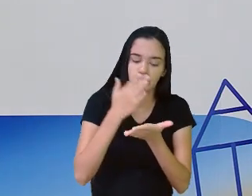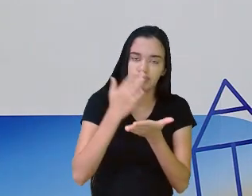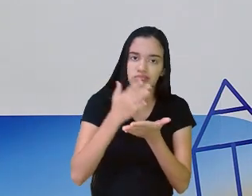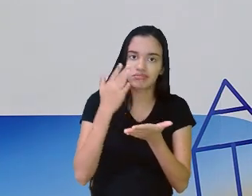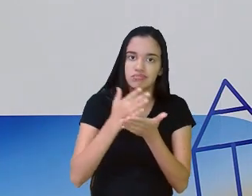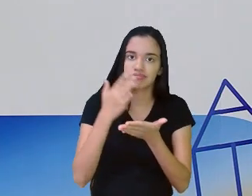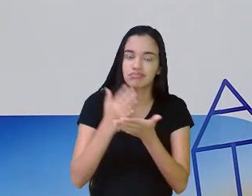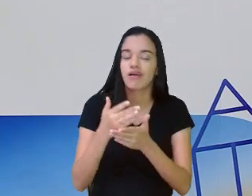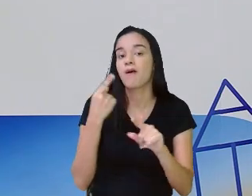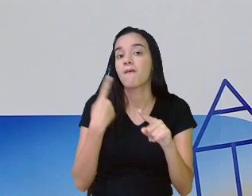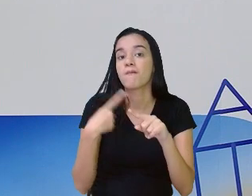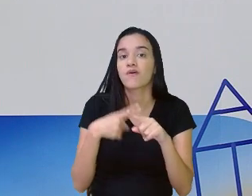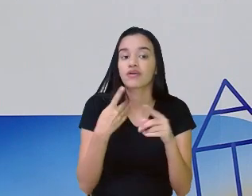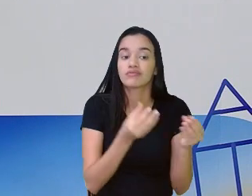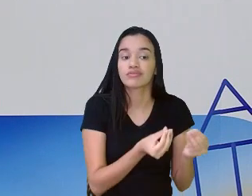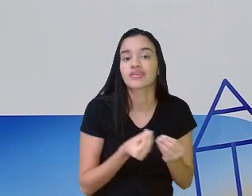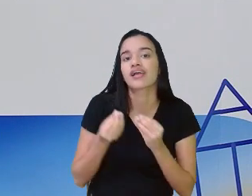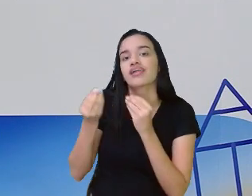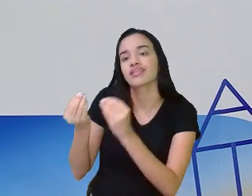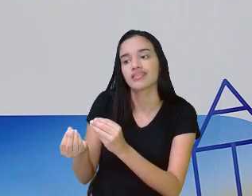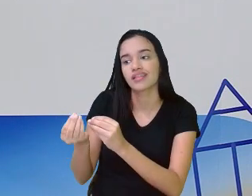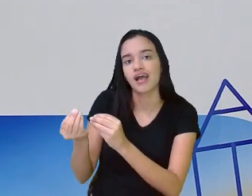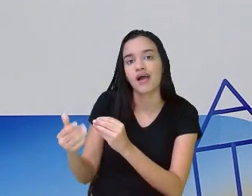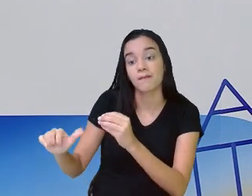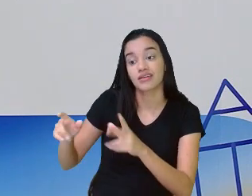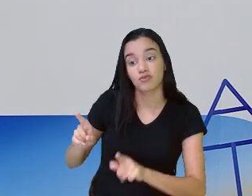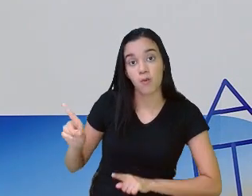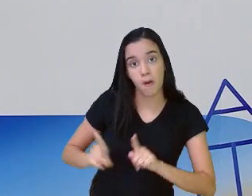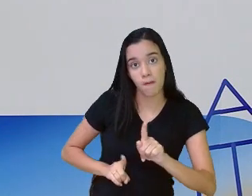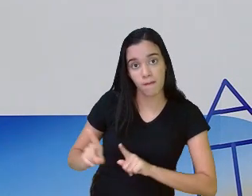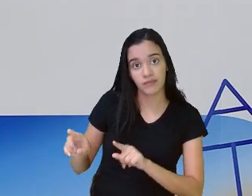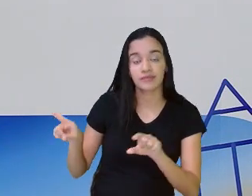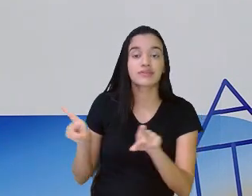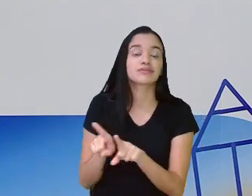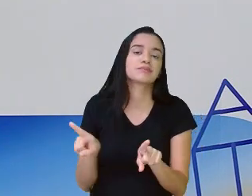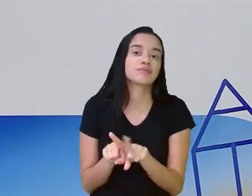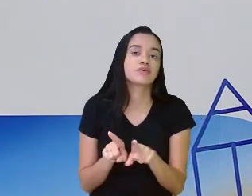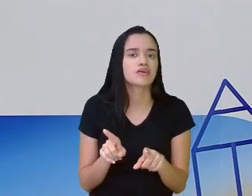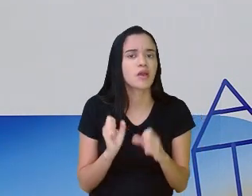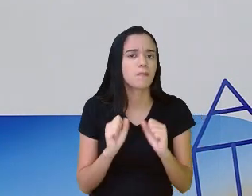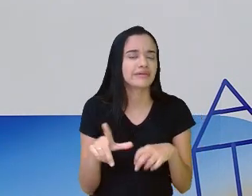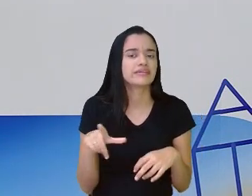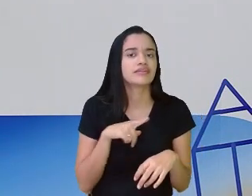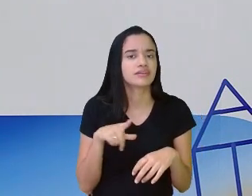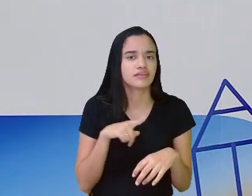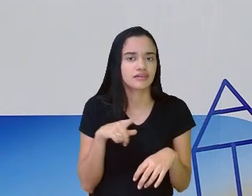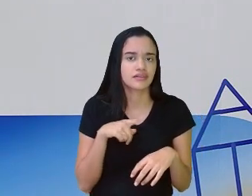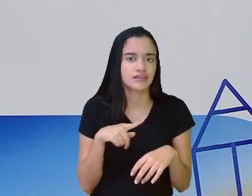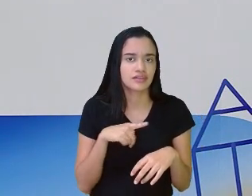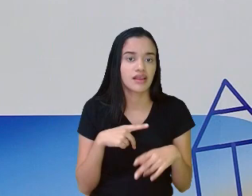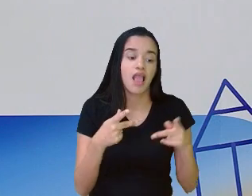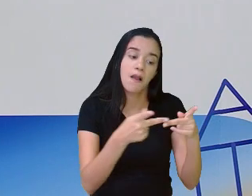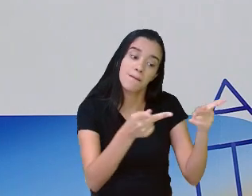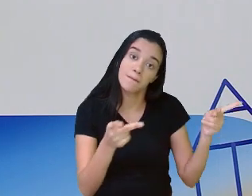quer dar um pedacinho para ela também. Não é isso? Então, eu posso ter o meu inteiro